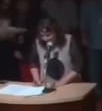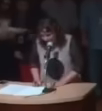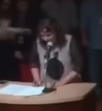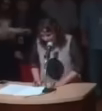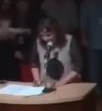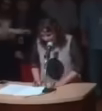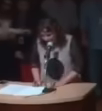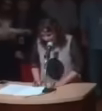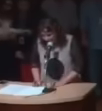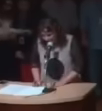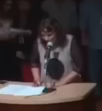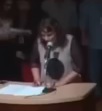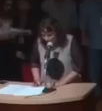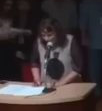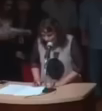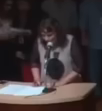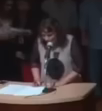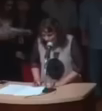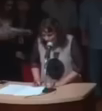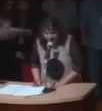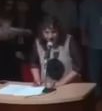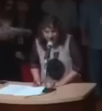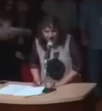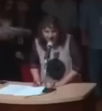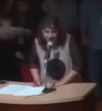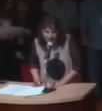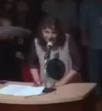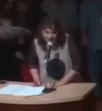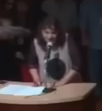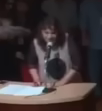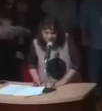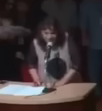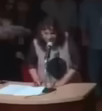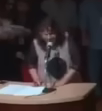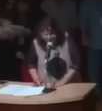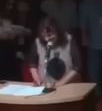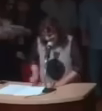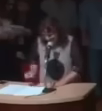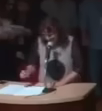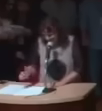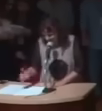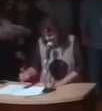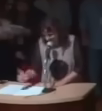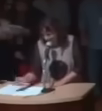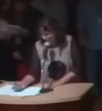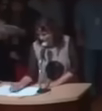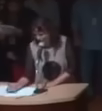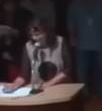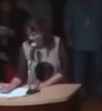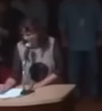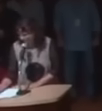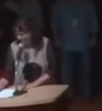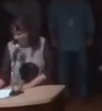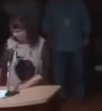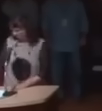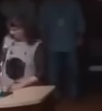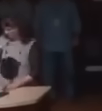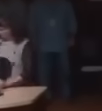Agora, passar a palavra para o senhor Felipe Coutinho, representante da AEPET. AEPET.